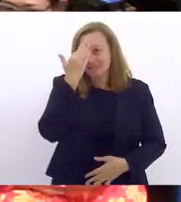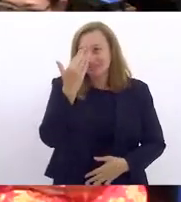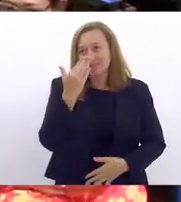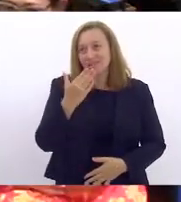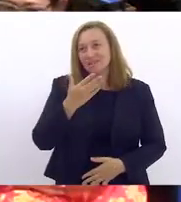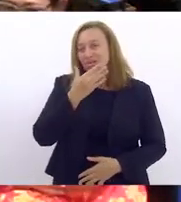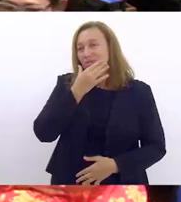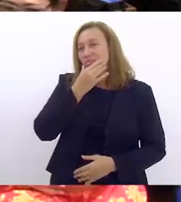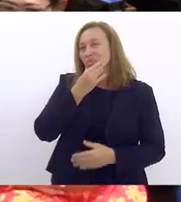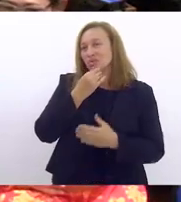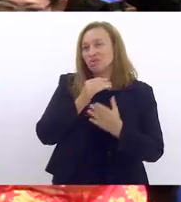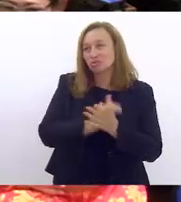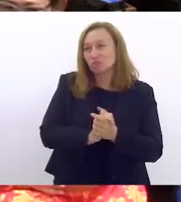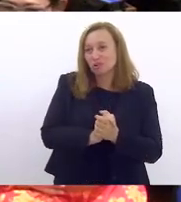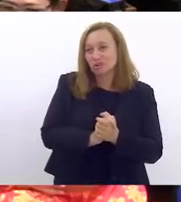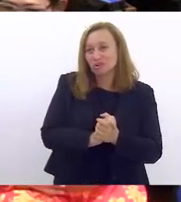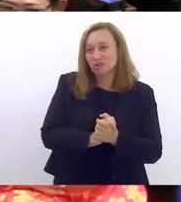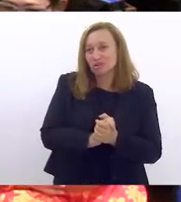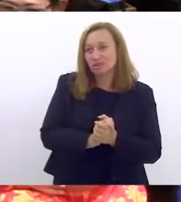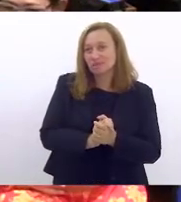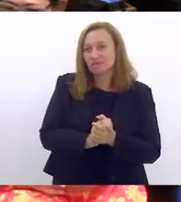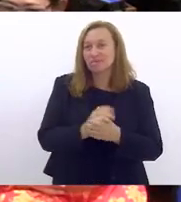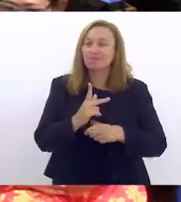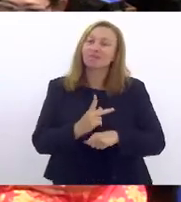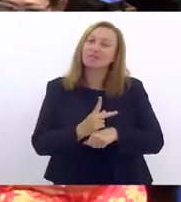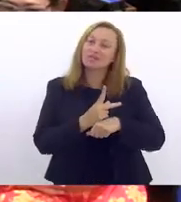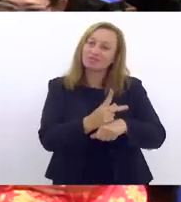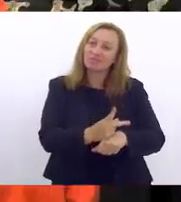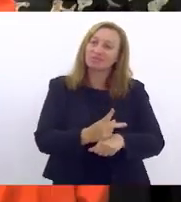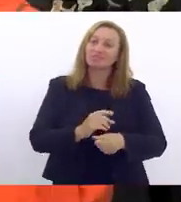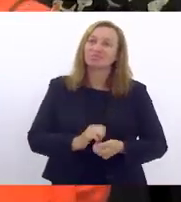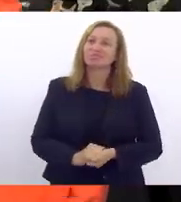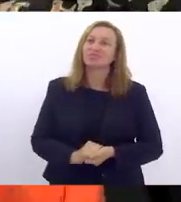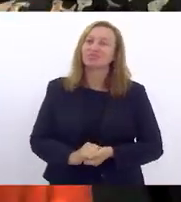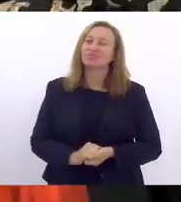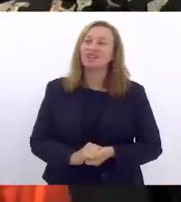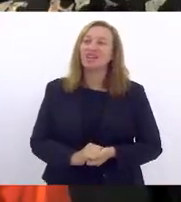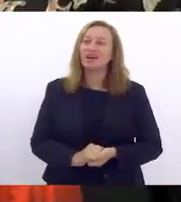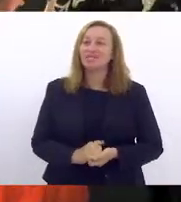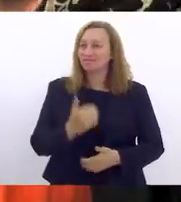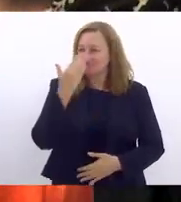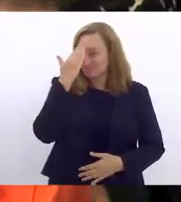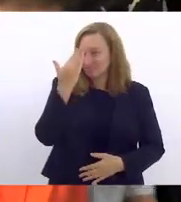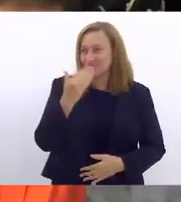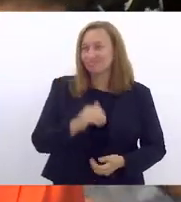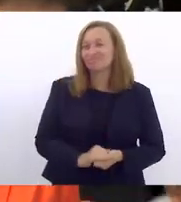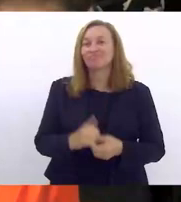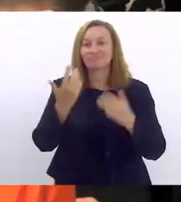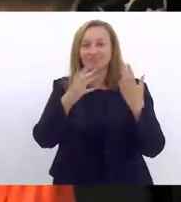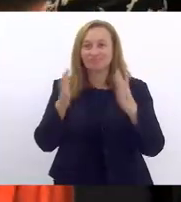marido, né, por essa premiação. Tá? Muito obrigada.